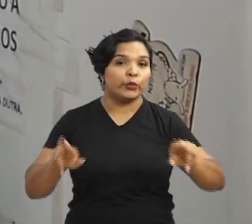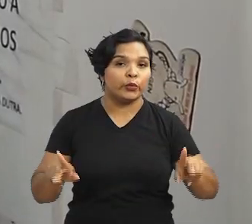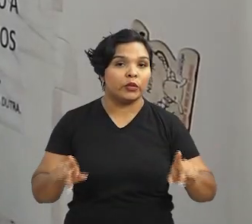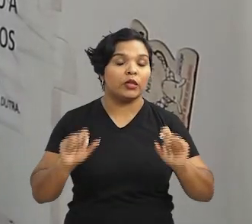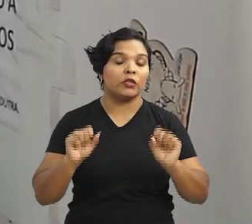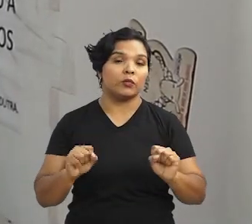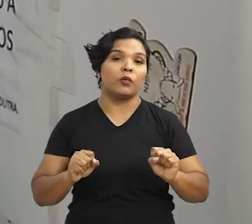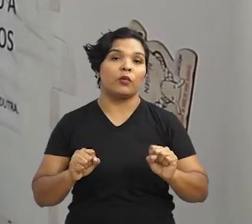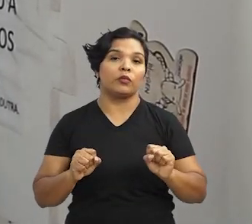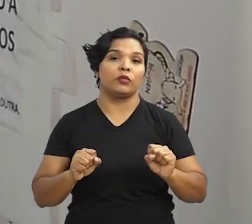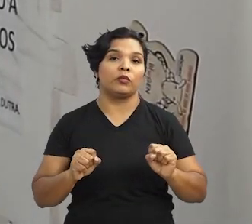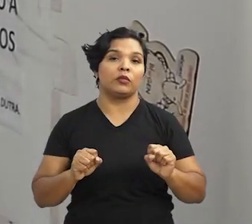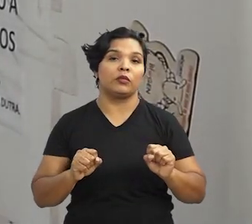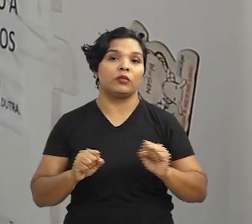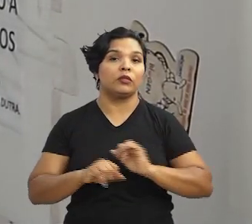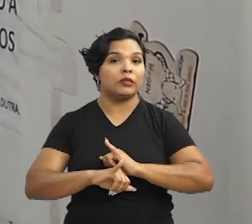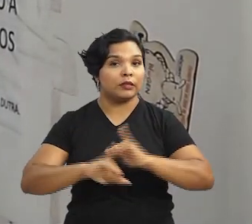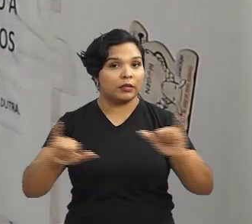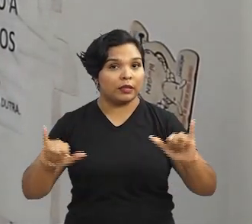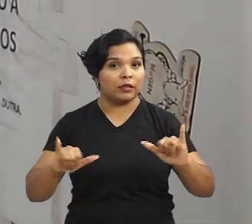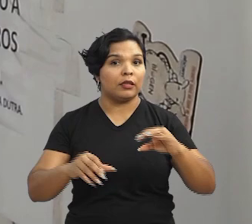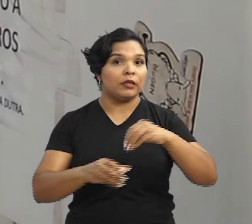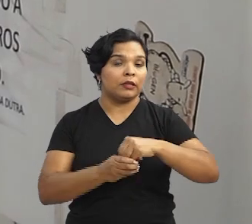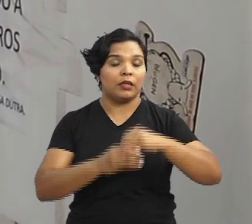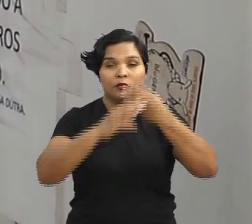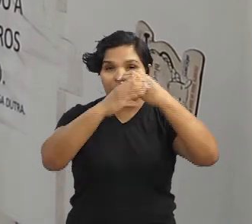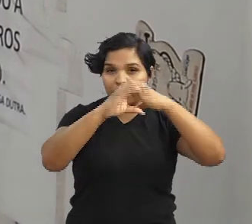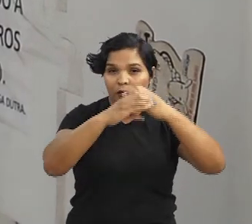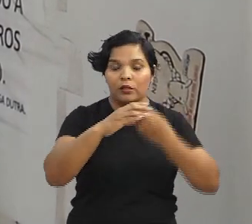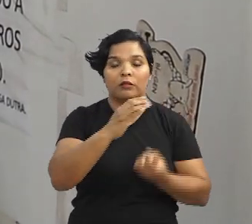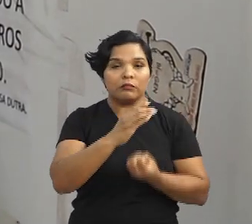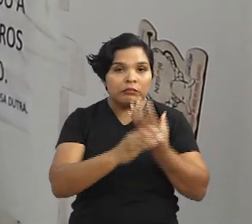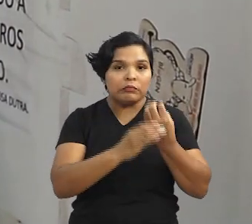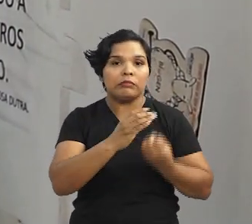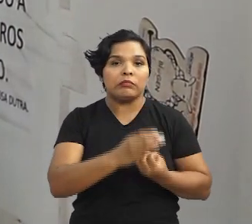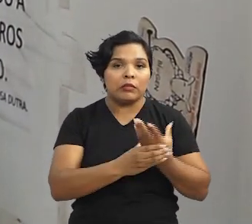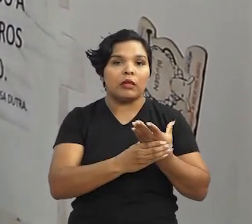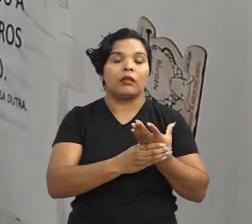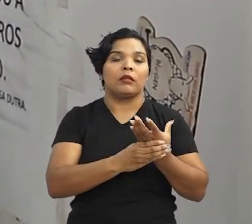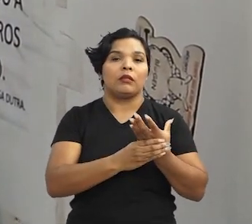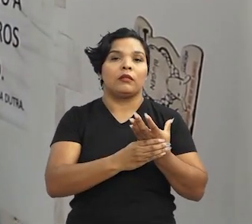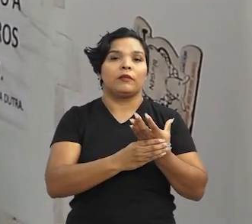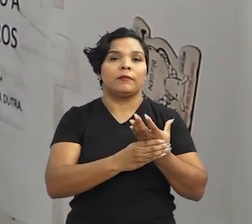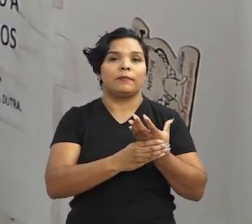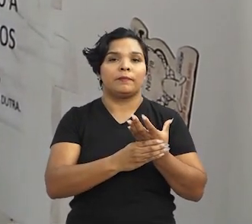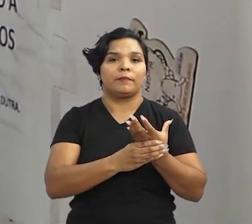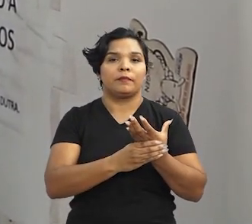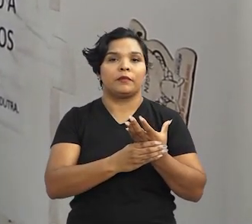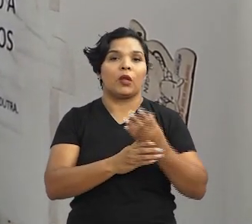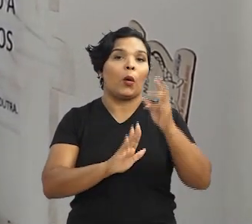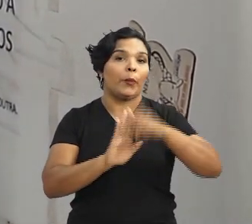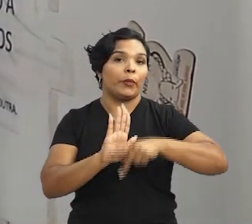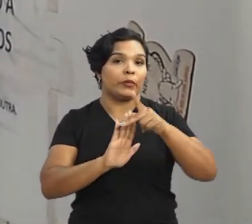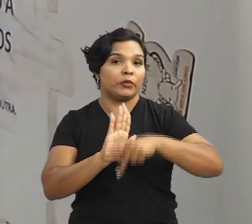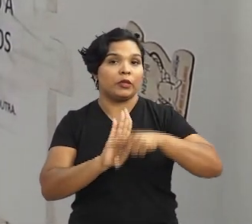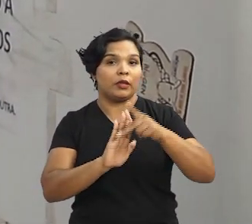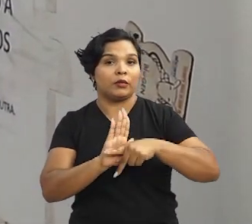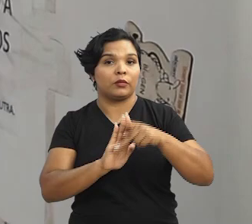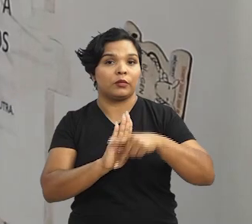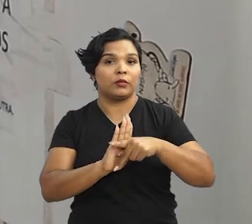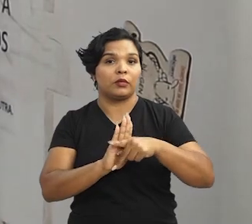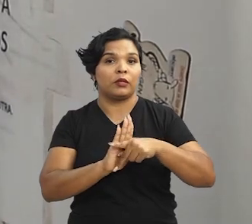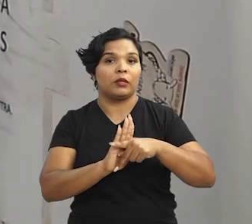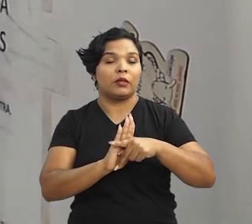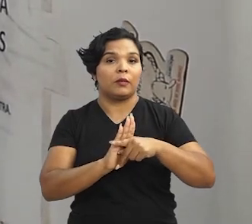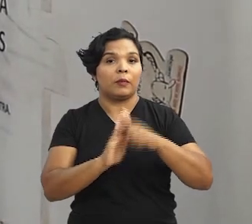que a gente pode dizer hoje, né, dentro do laboratório que surgiram, né, a gente é um